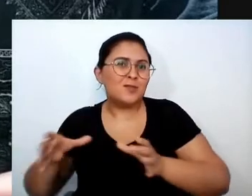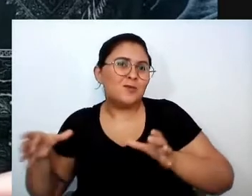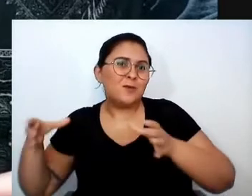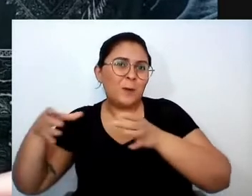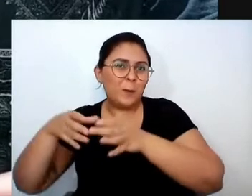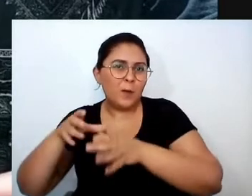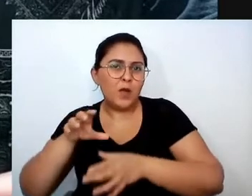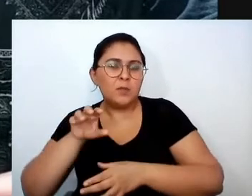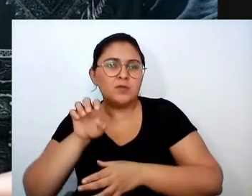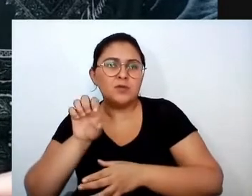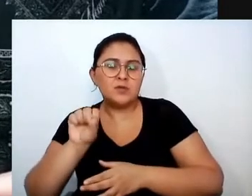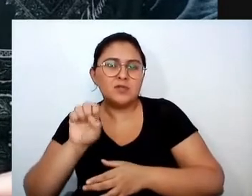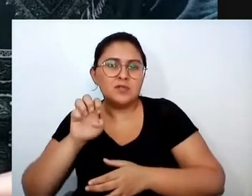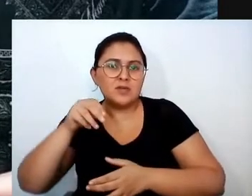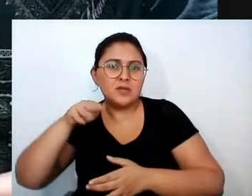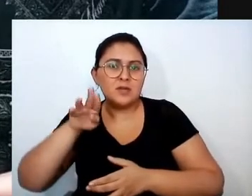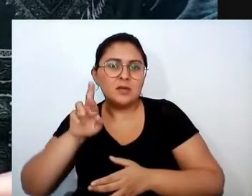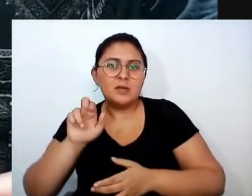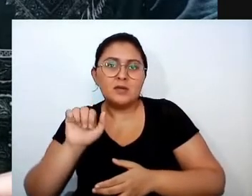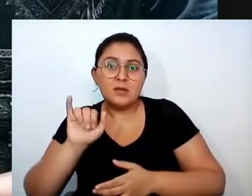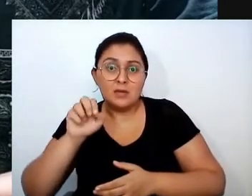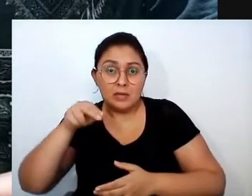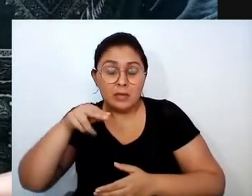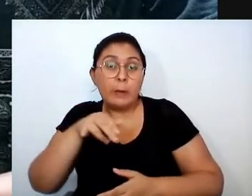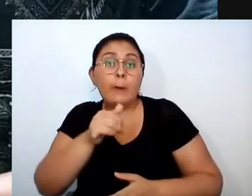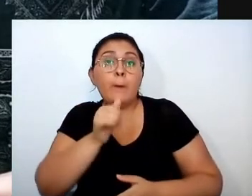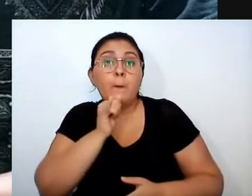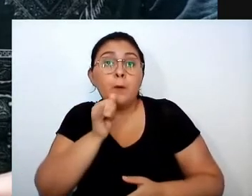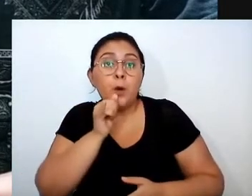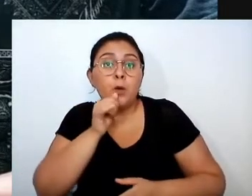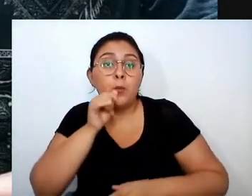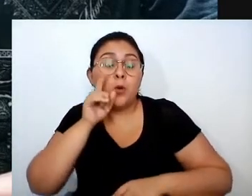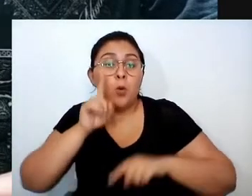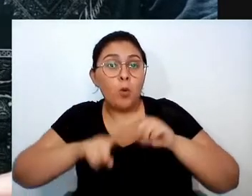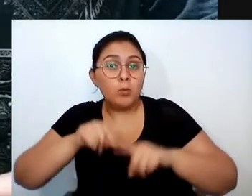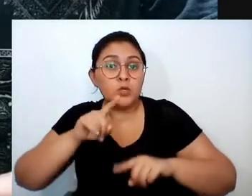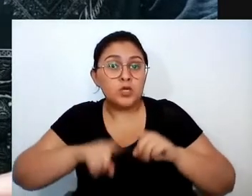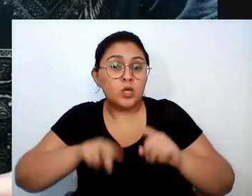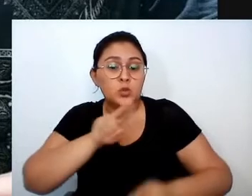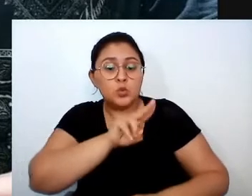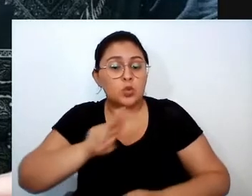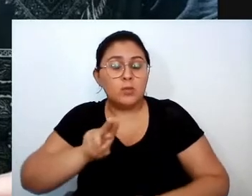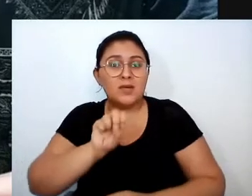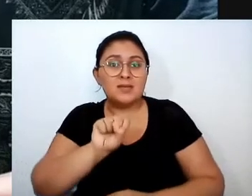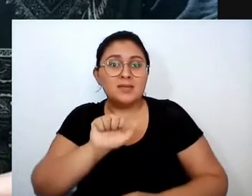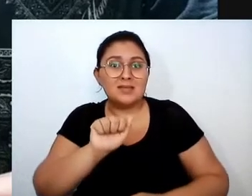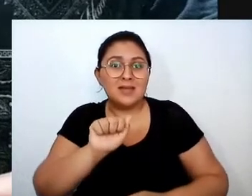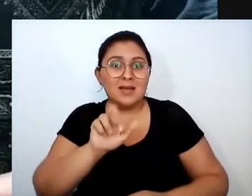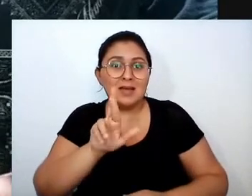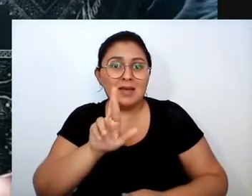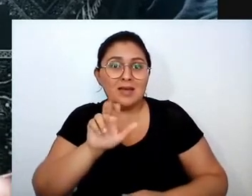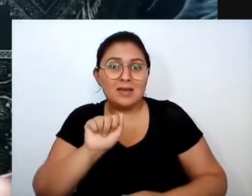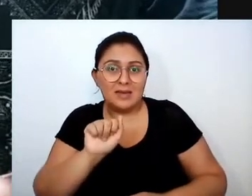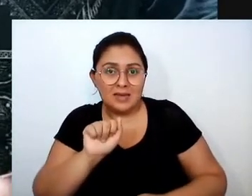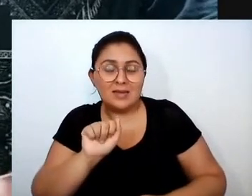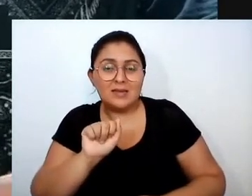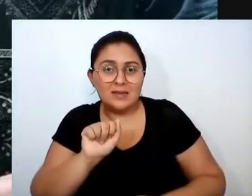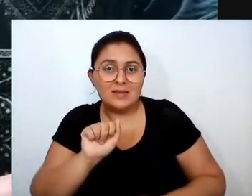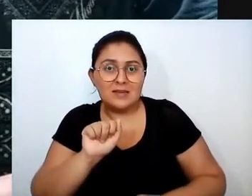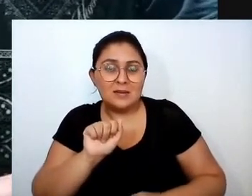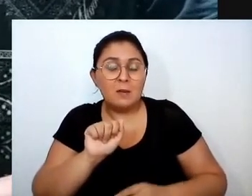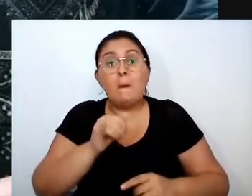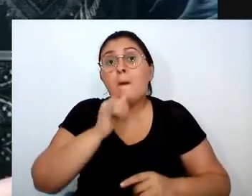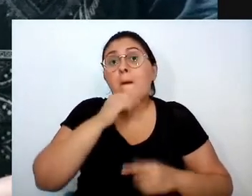um SARA, né, que é um scanner de texto, né, que a gente precisa de um material com urgência,